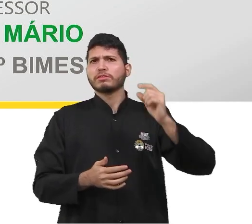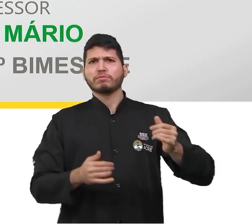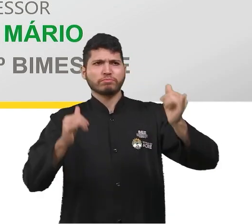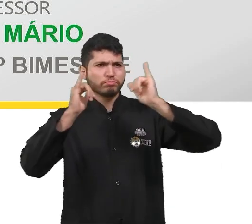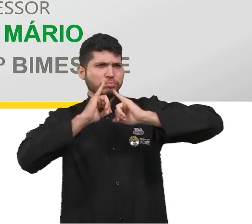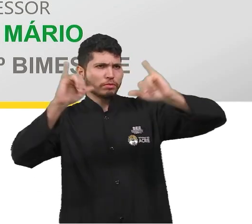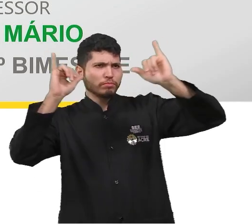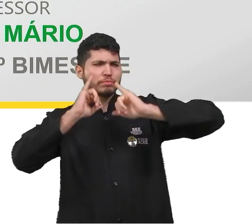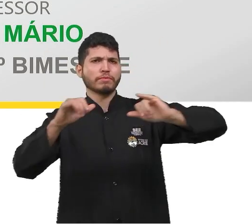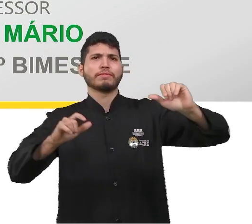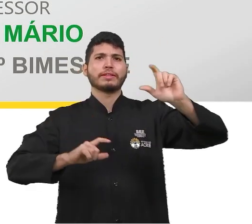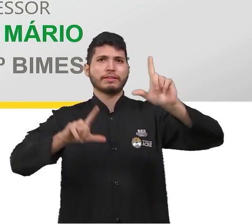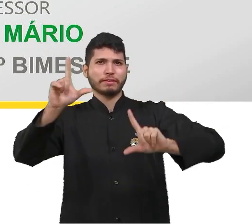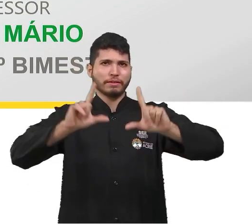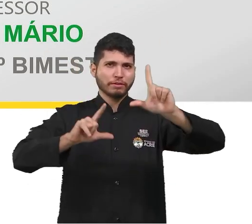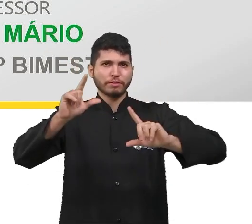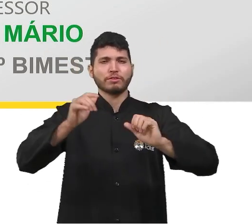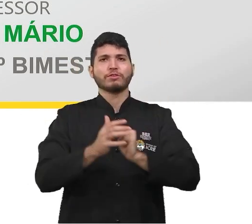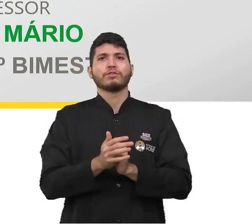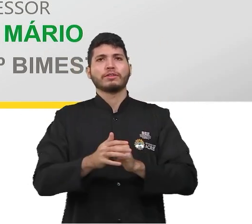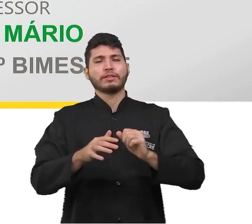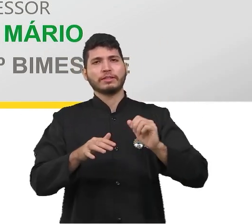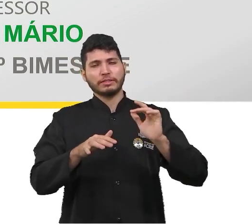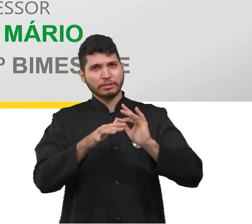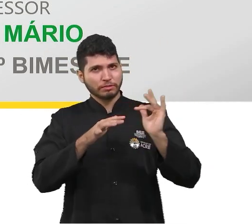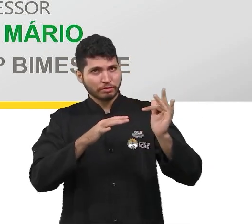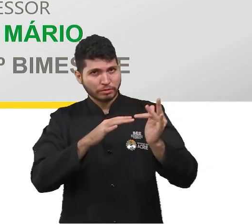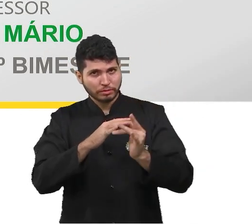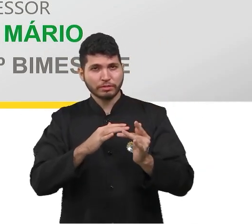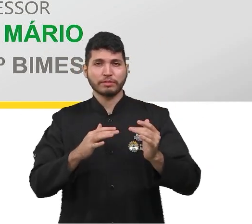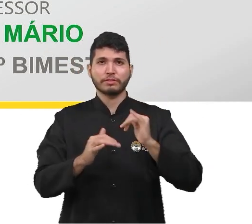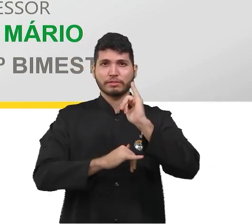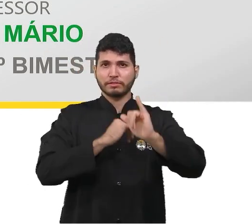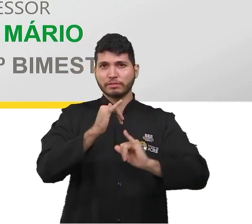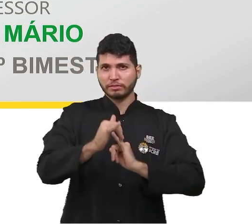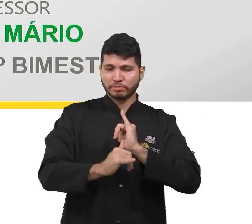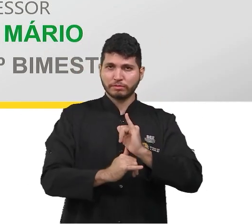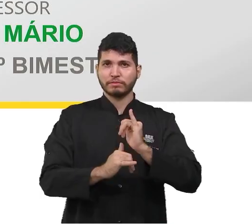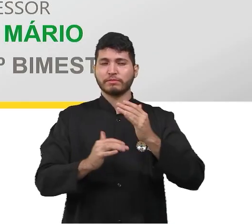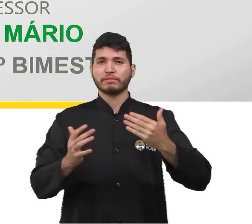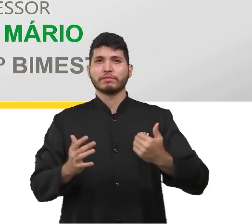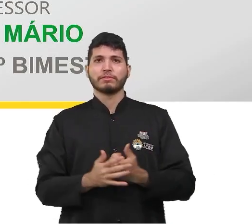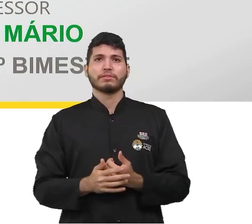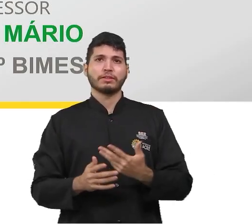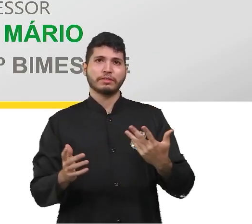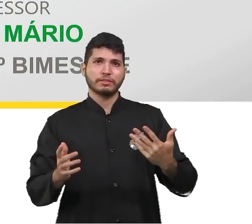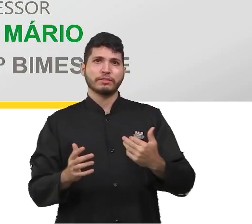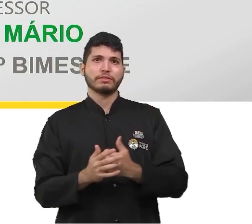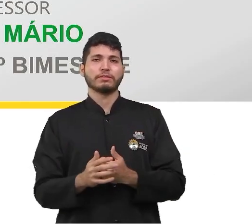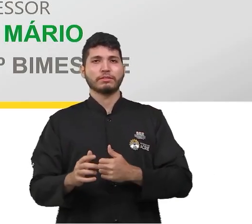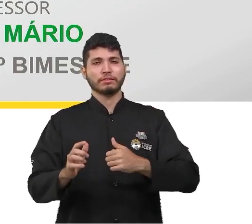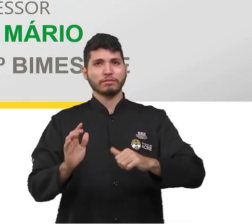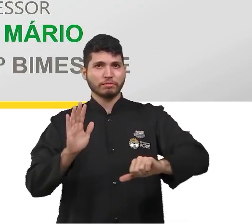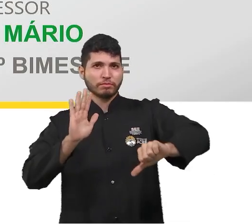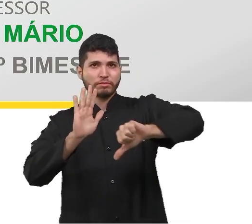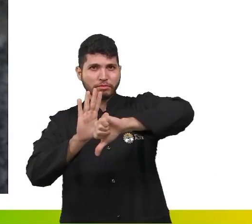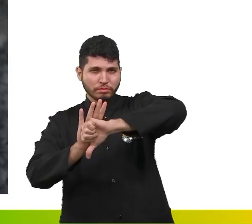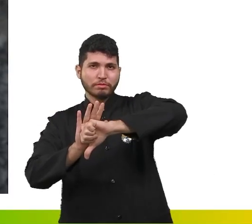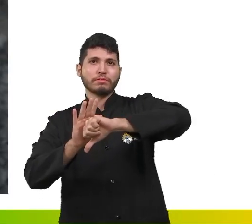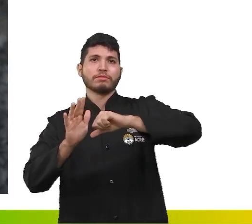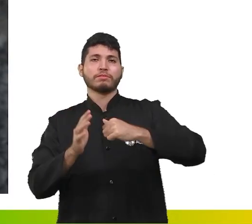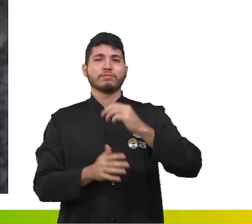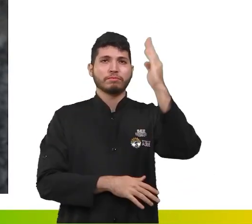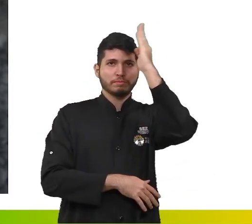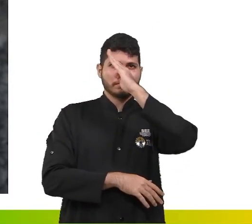na TV, nos jornais, na internet sobre essa atrocidade cometida contra as mulheres no Brasil e no